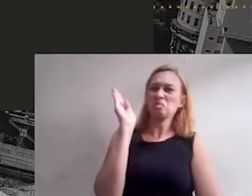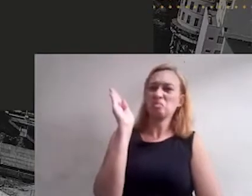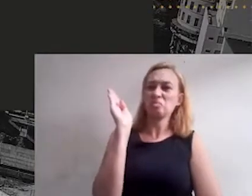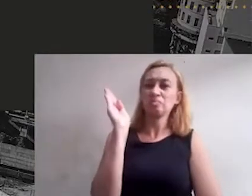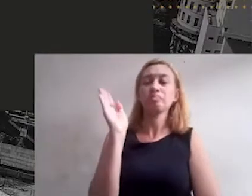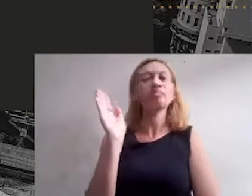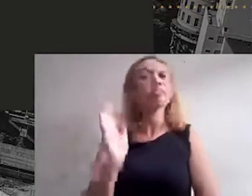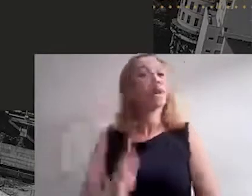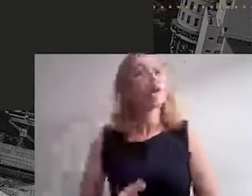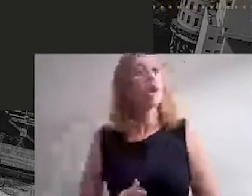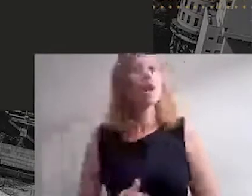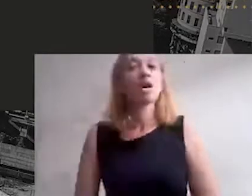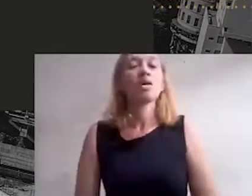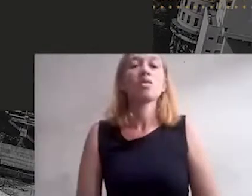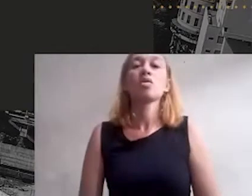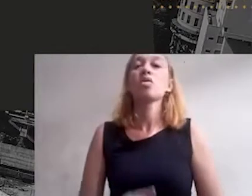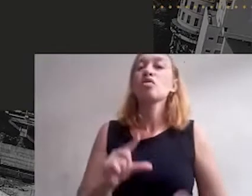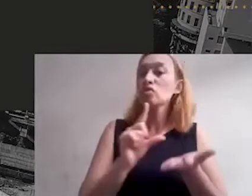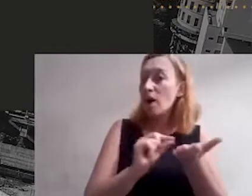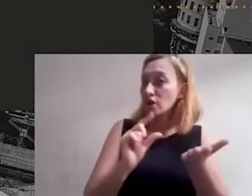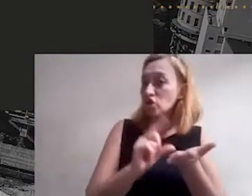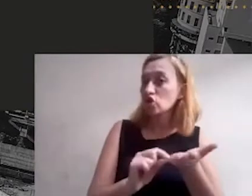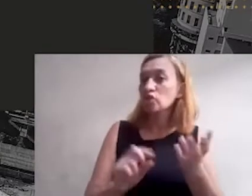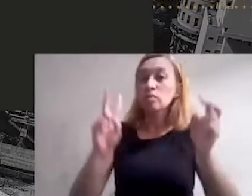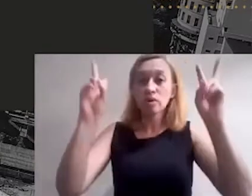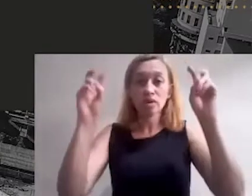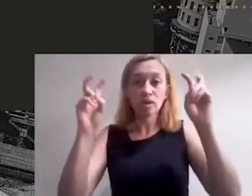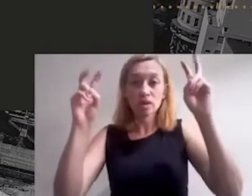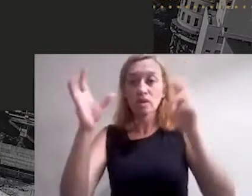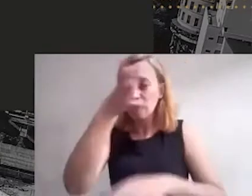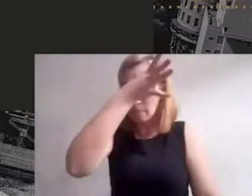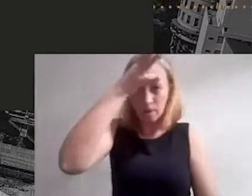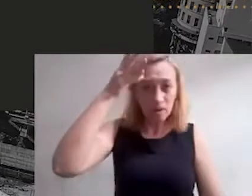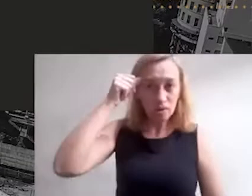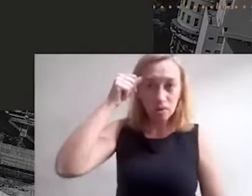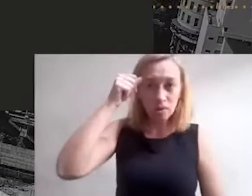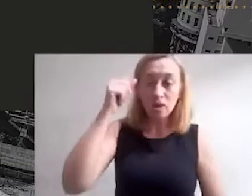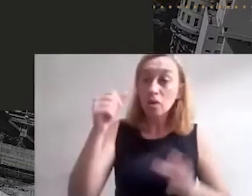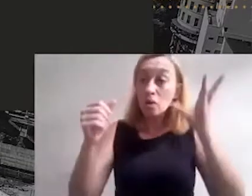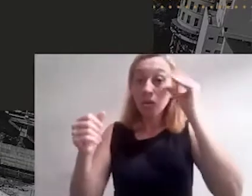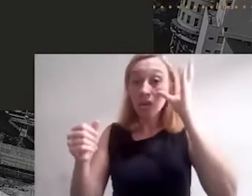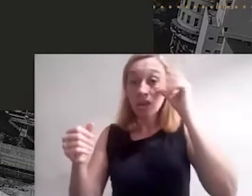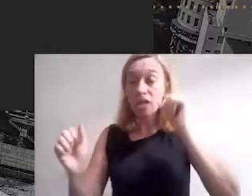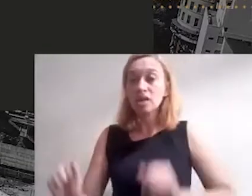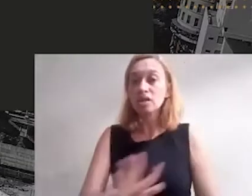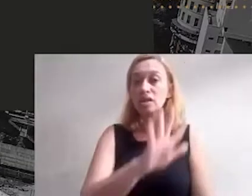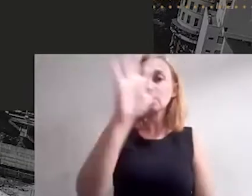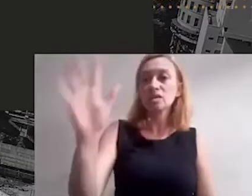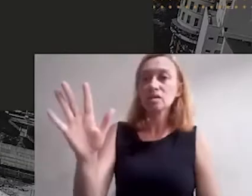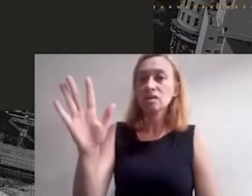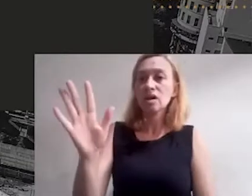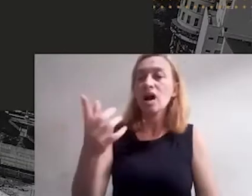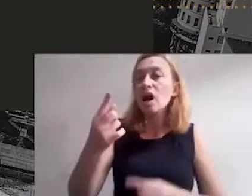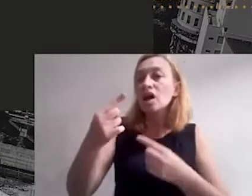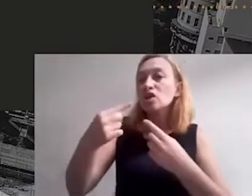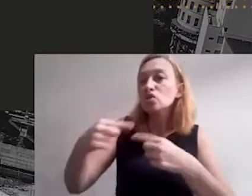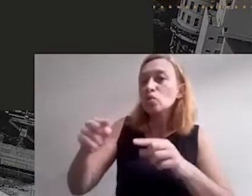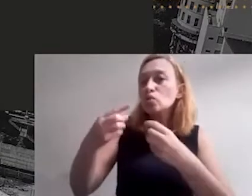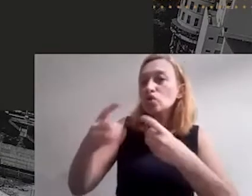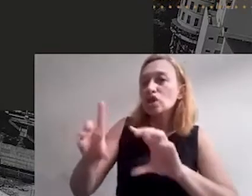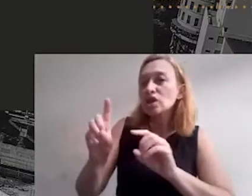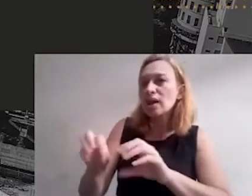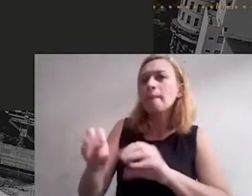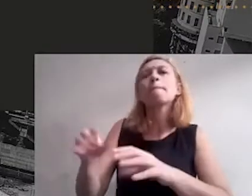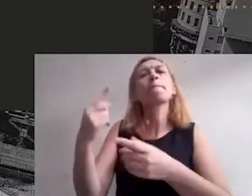um artigo sobre isso, sobre a Amazônia e o interesse nacional. A doutrina do interesse nacional tem que ser repensada